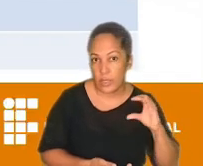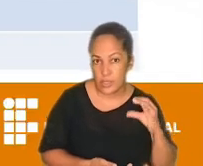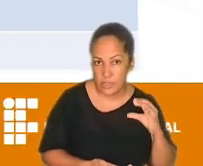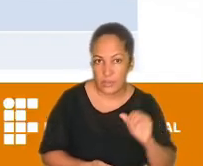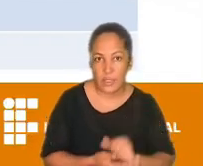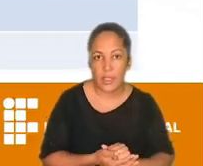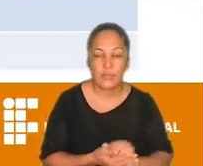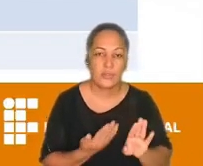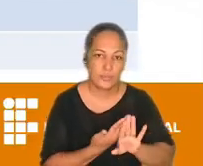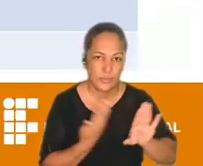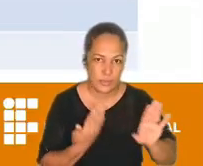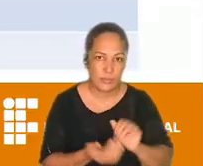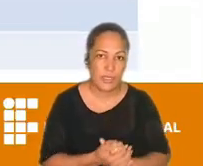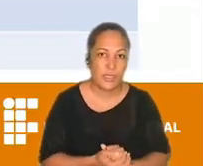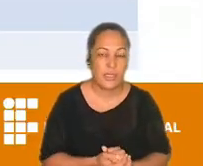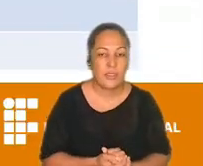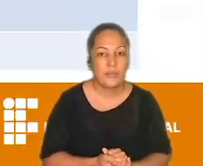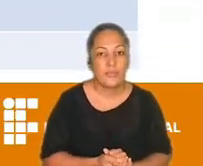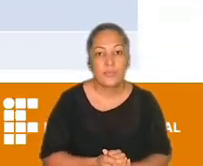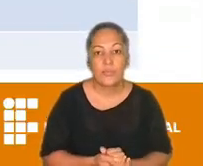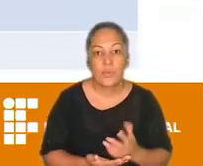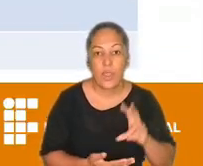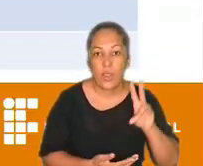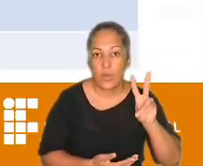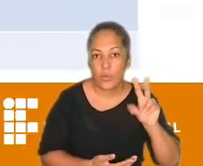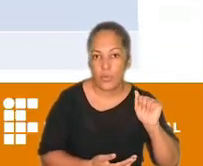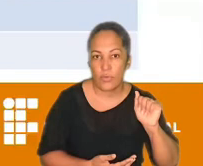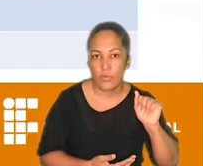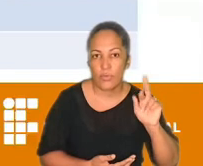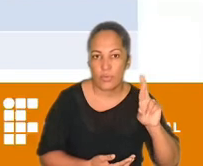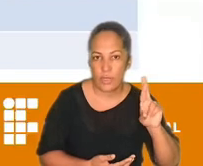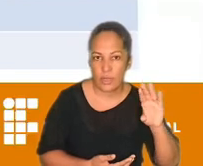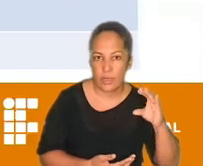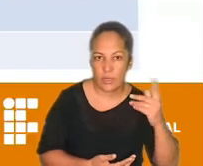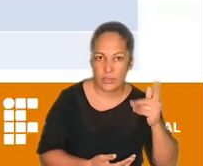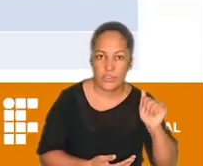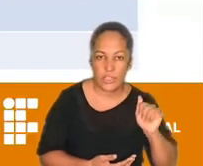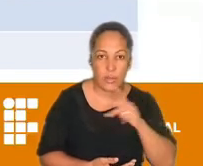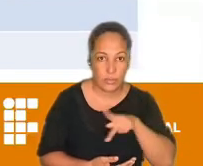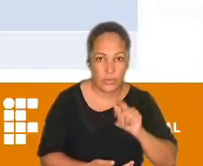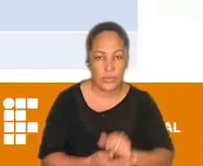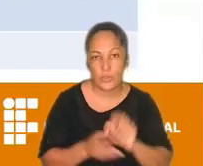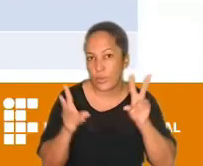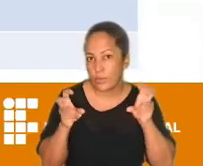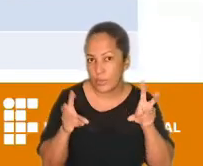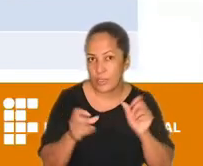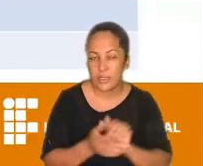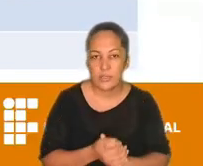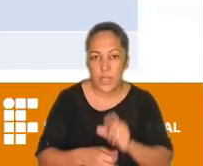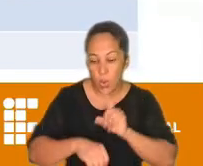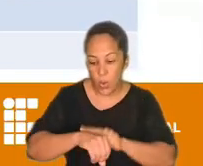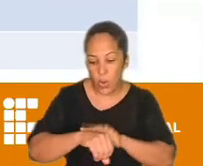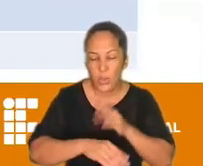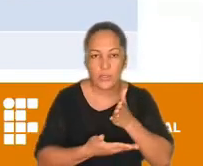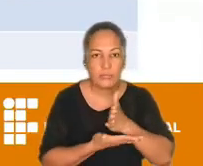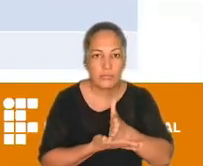decimal. Função, varchar, tá vendo? Lá, varchar, professor, entre aspas. Hora de entrada,